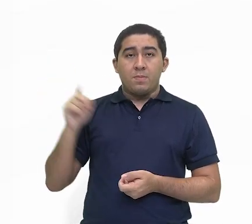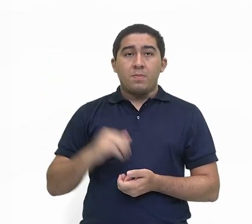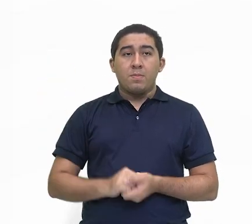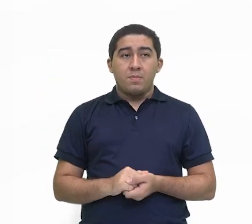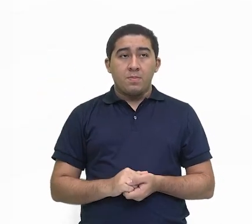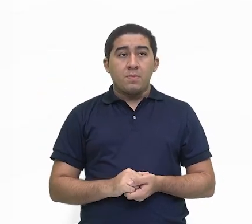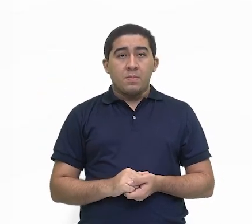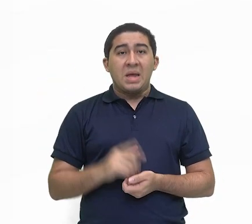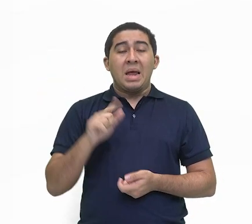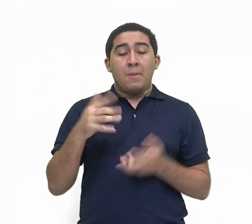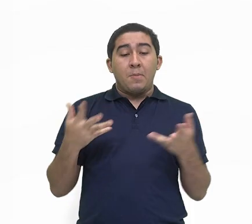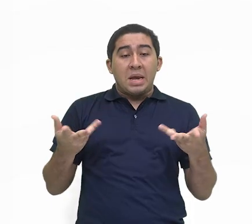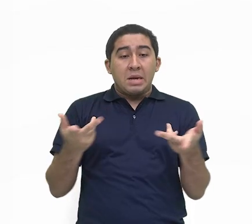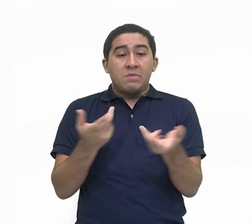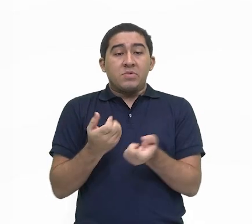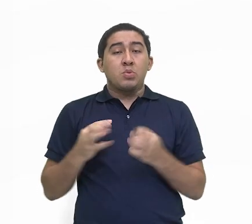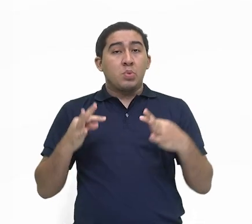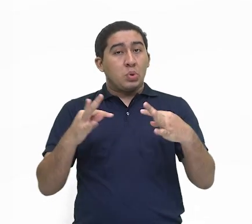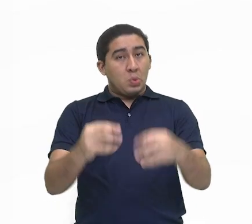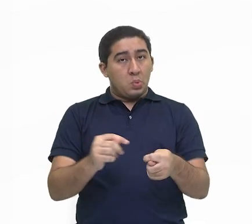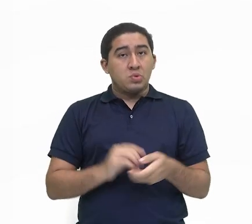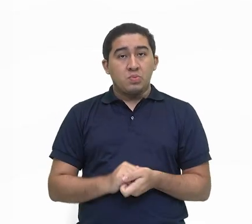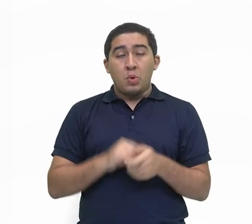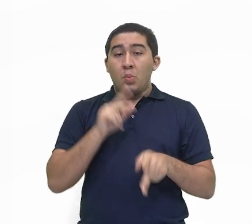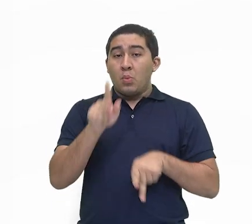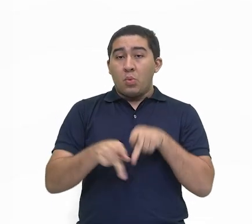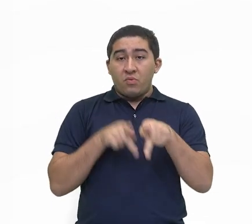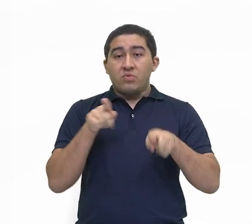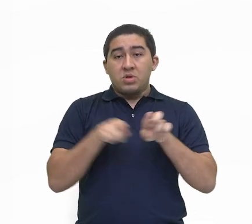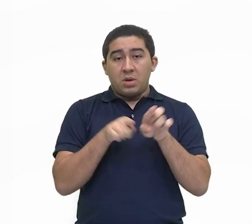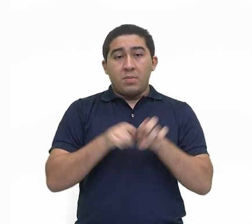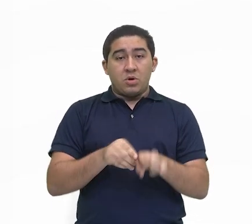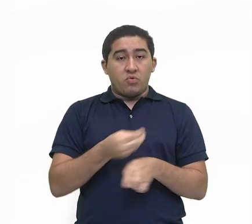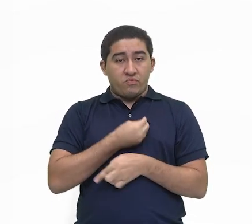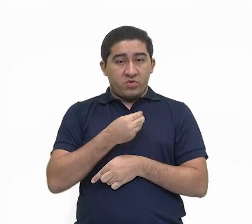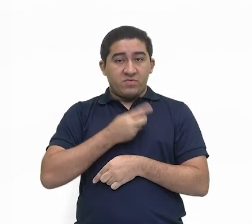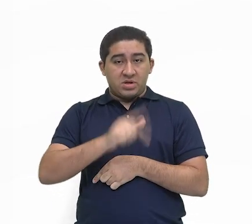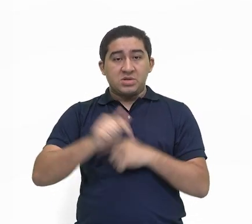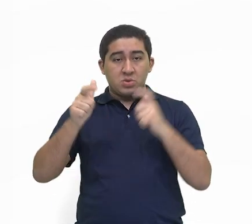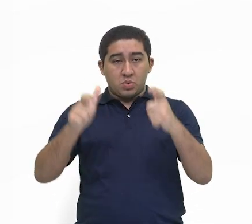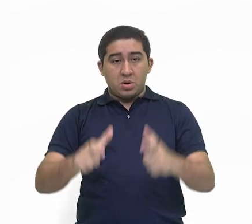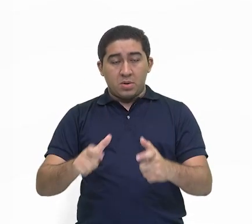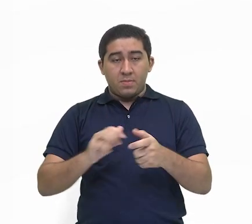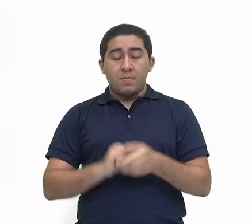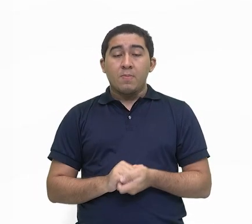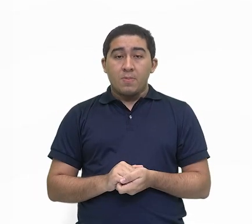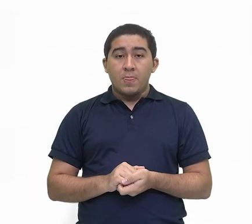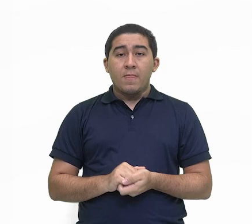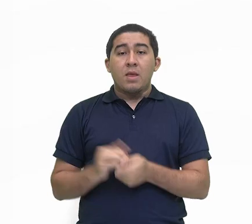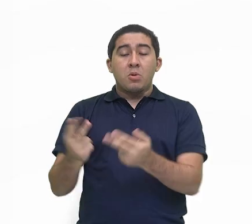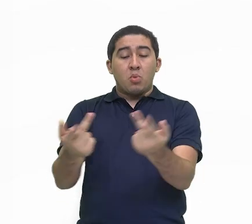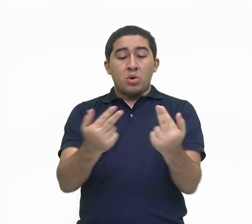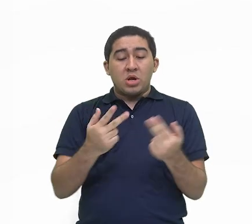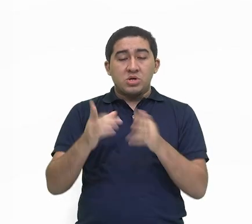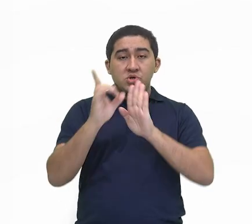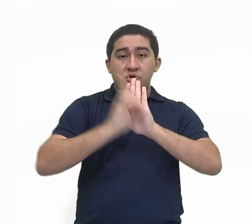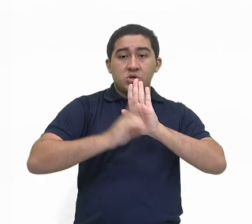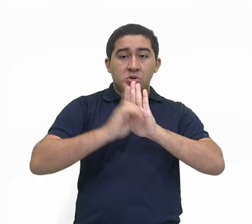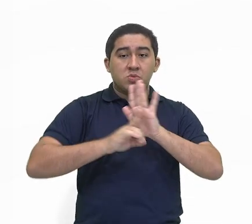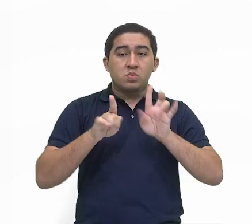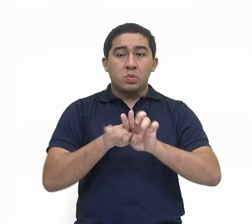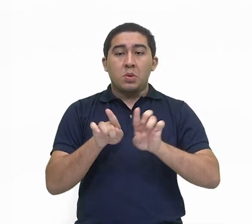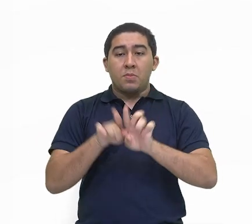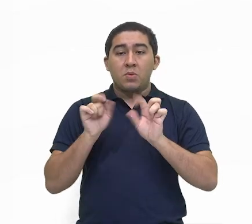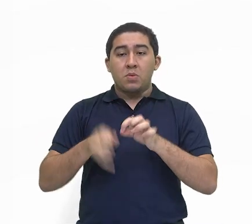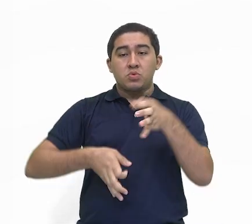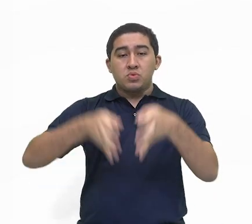benefício, né, para todos, para a maioria da população que vive ali naquele lugar, com igualdade de direitos, né,